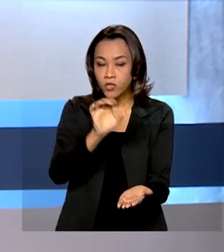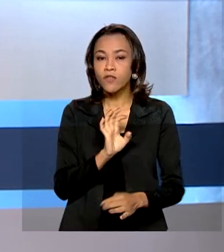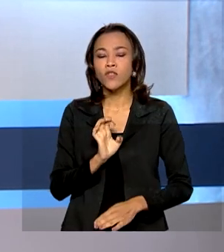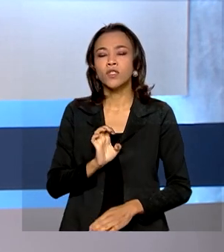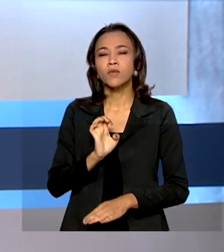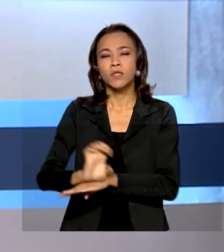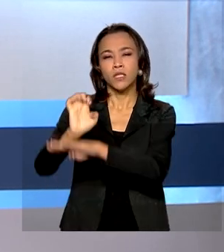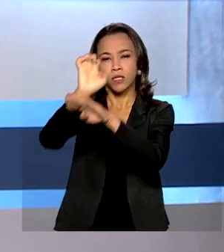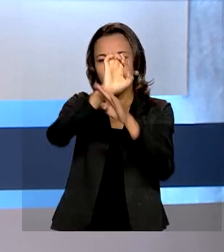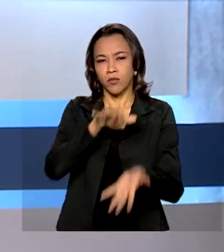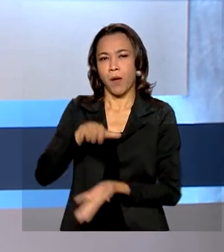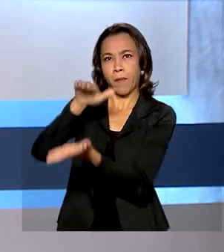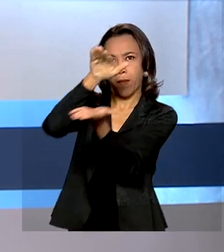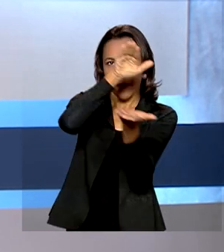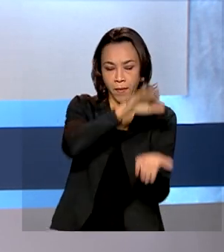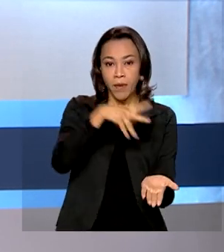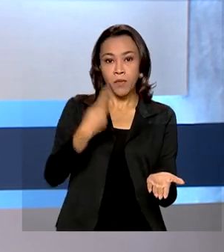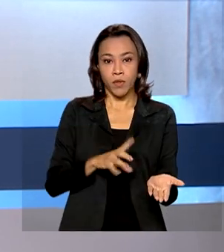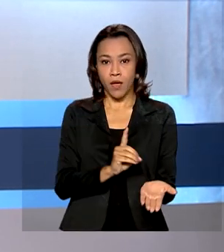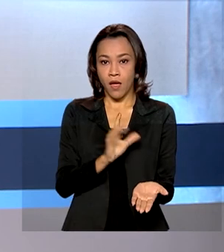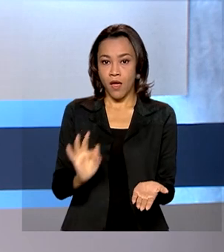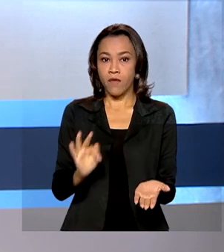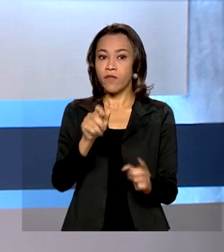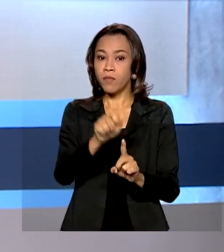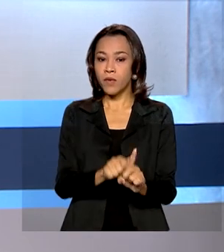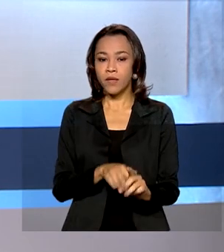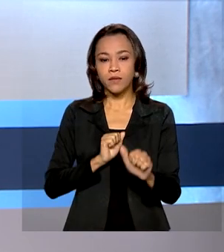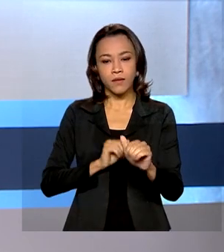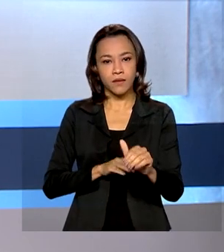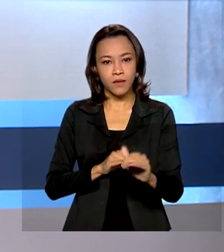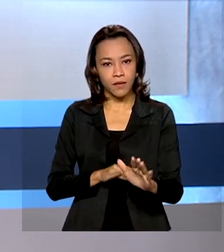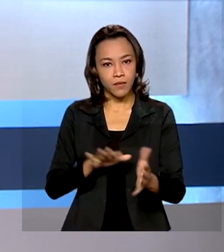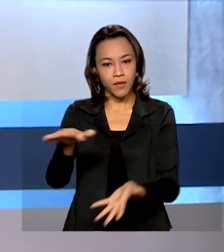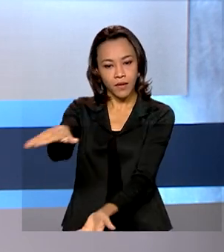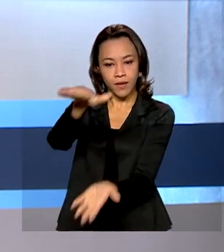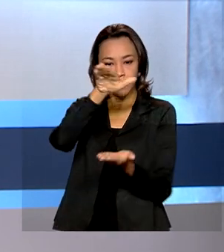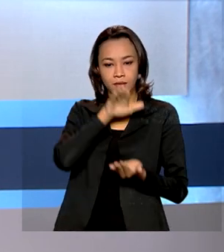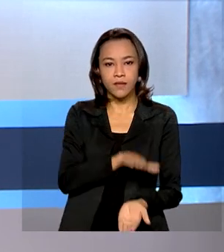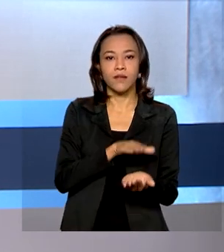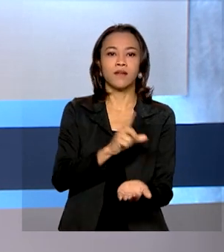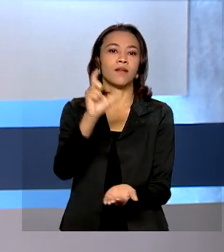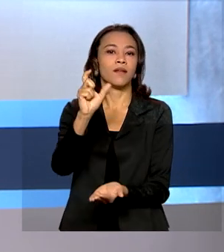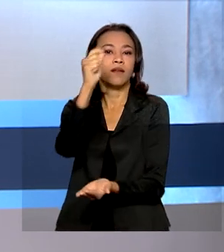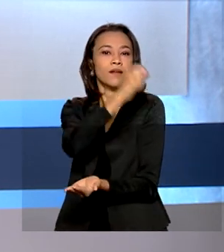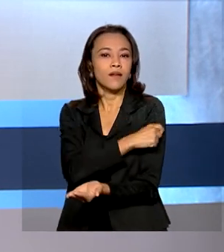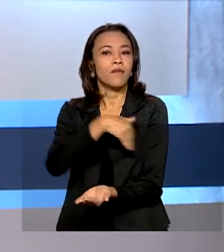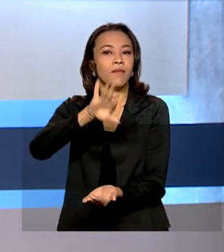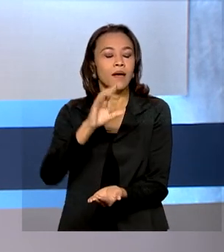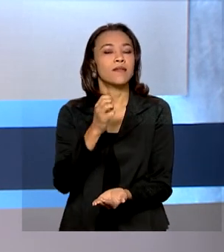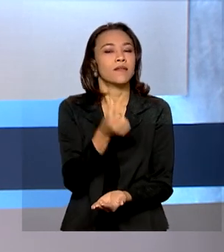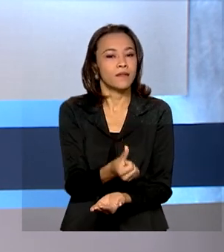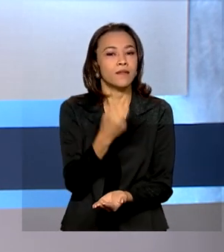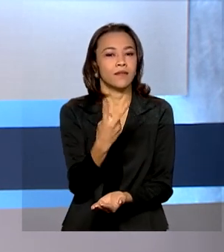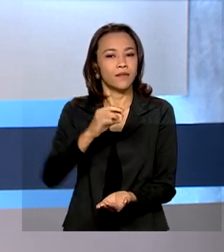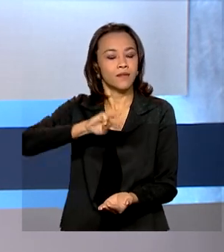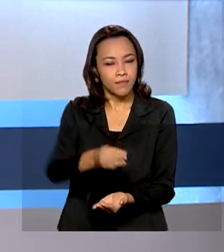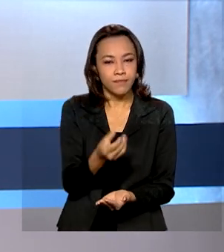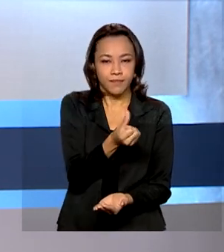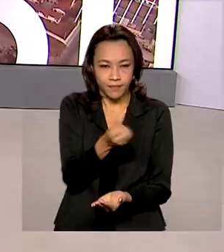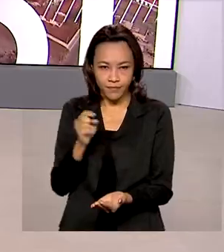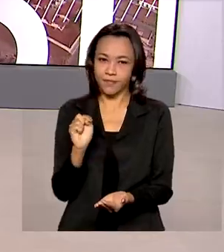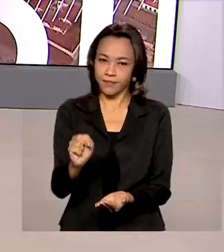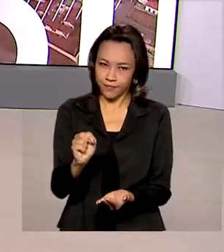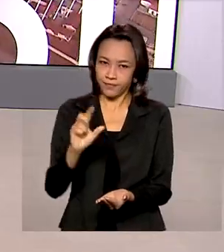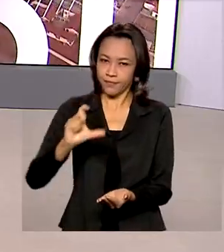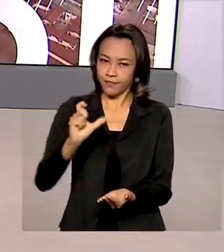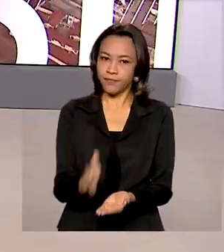estados e o Distrito Federal. Para setembro, a expectativa é receber dos laboratórios fabricantes mais 62 milhões e 600 mil doses.